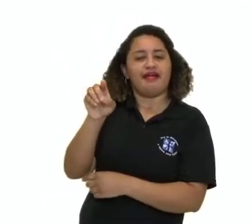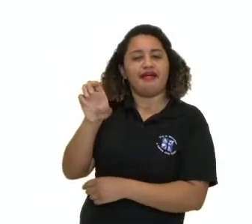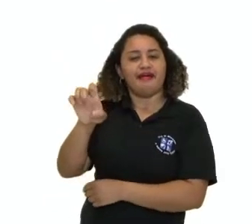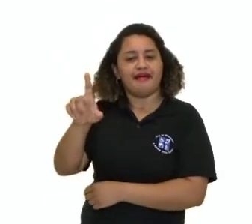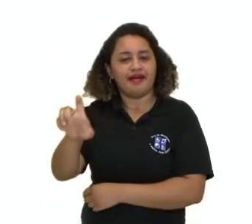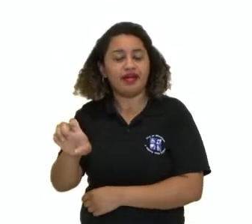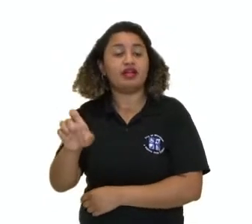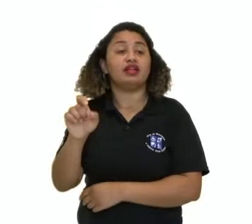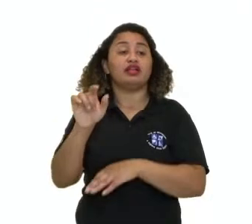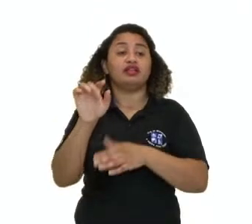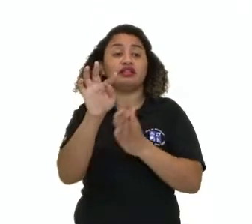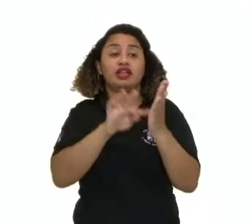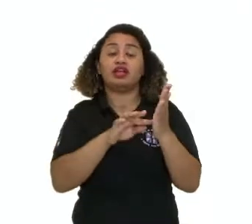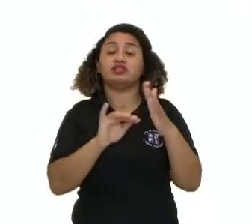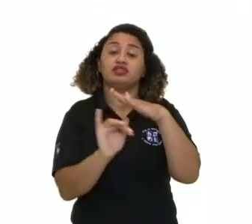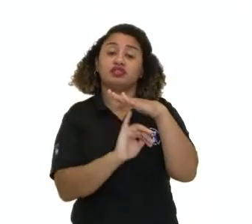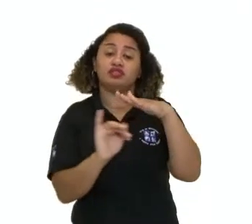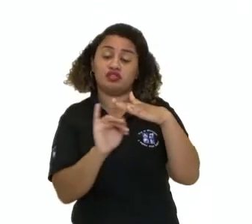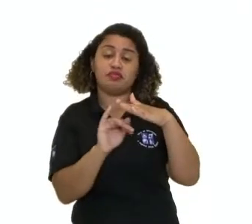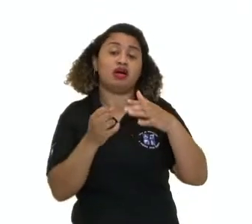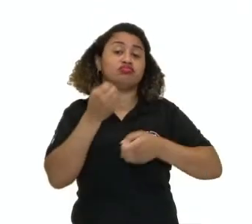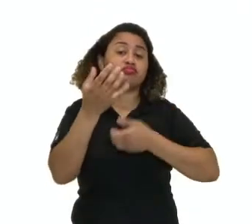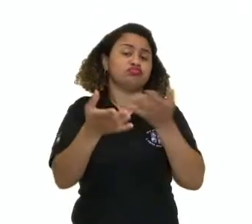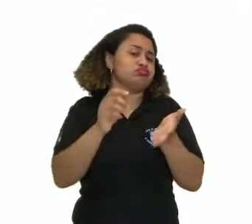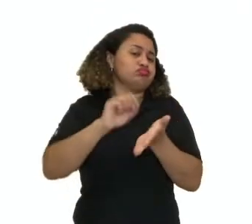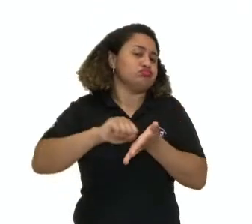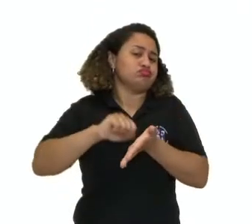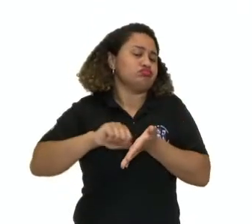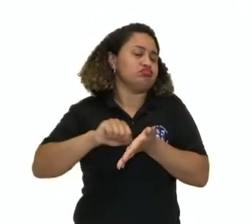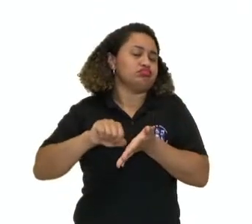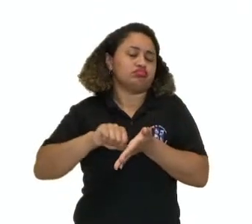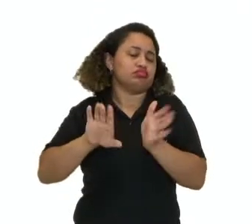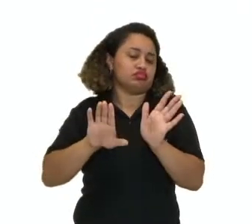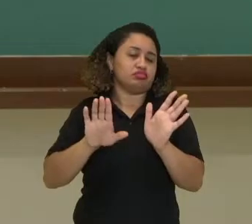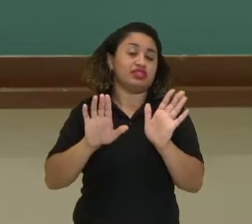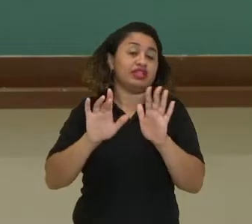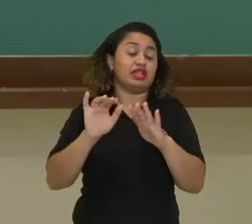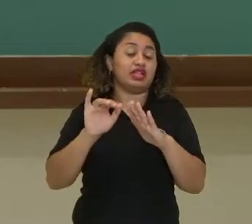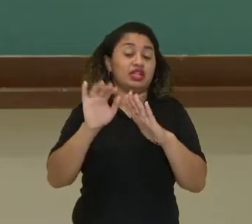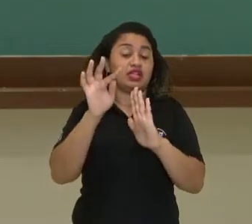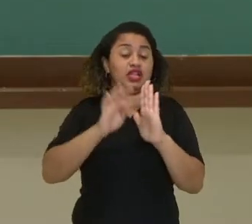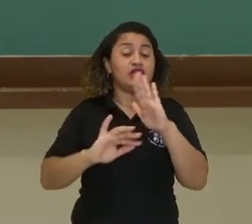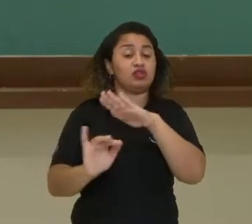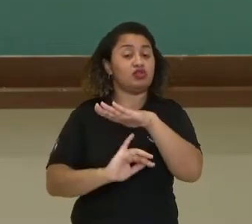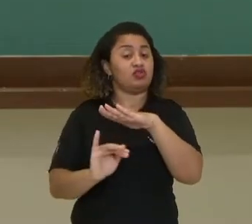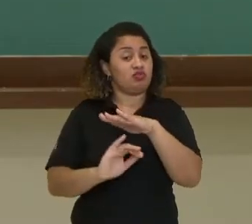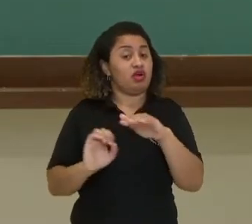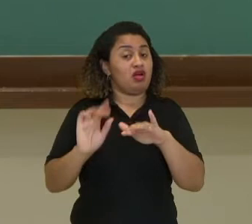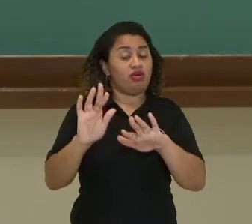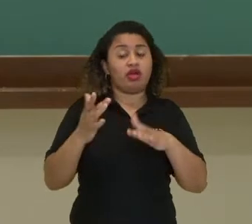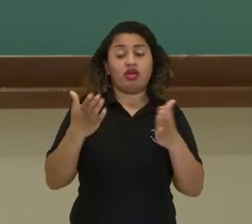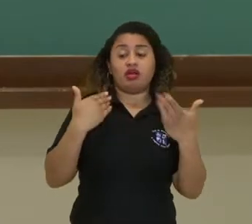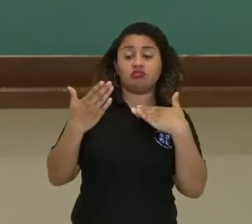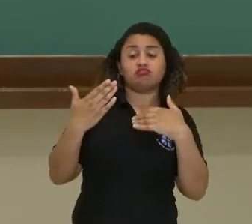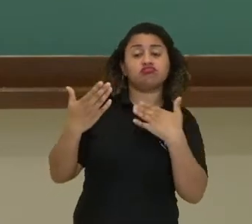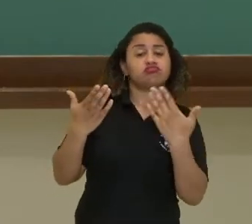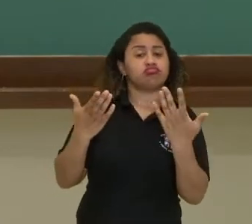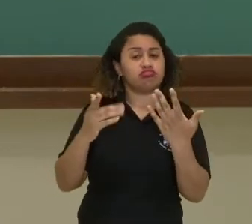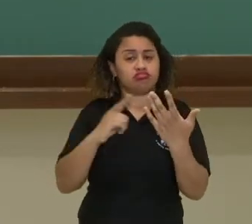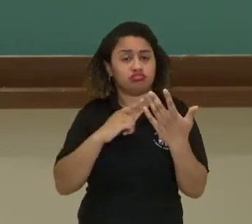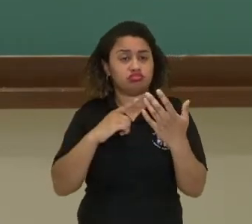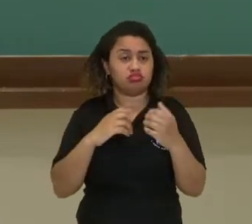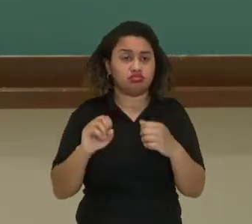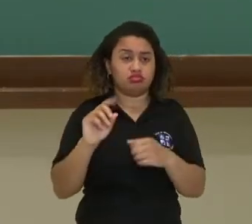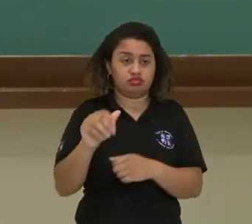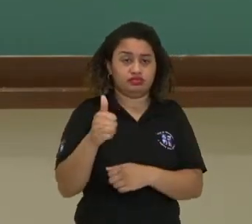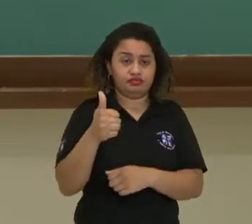textos informais, orais e escritos. Então, textos informais, ok. O texto é informal, é uma conversa informal, tudo bem